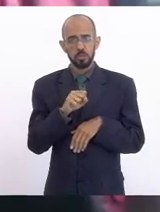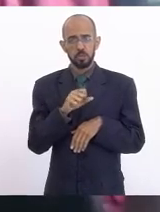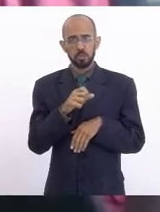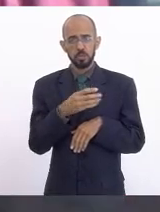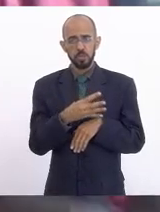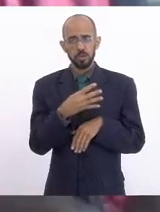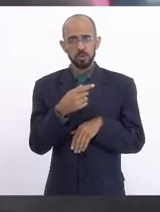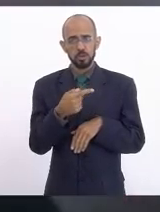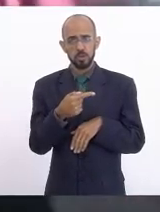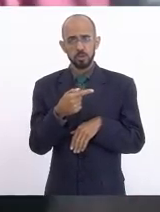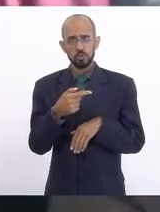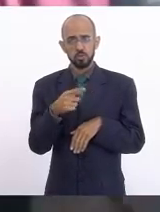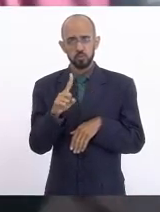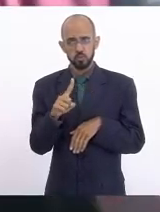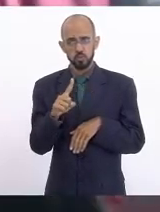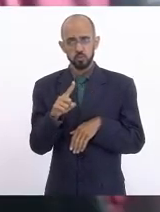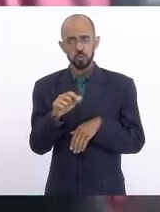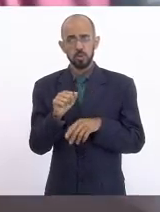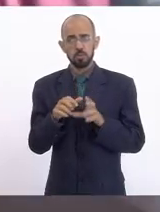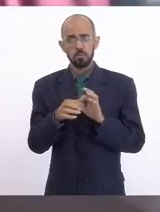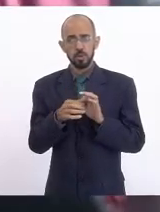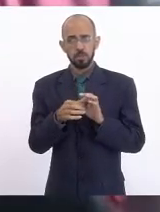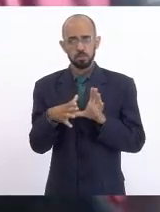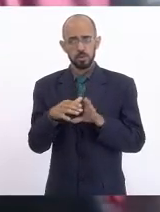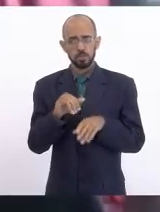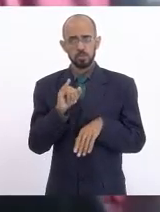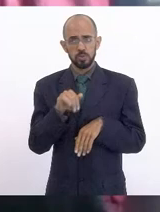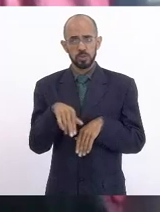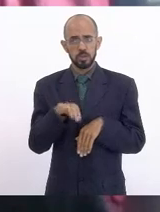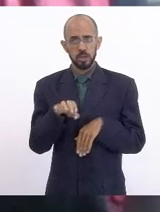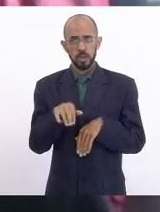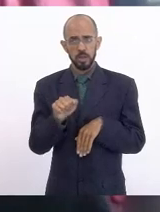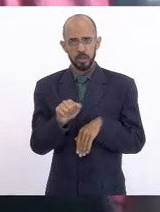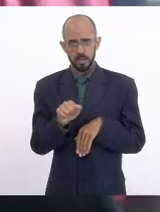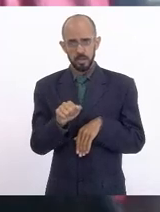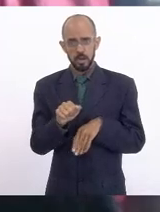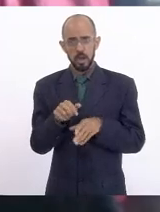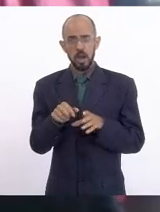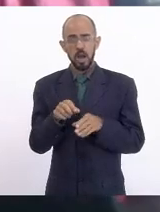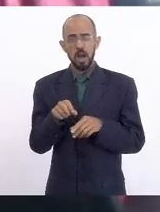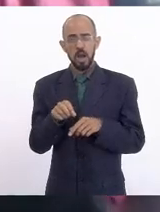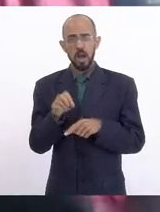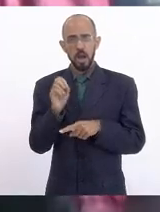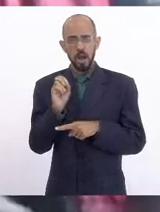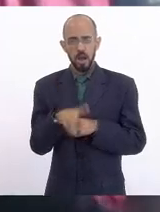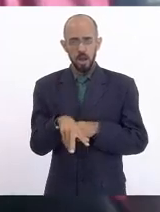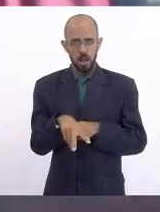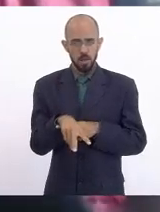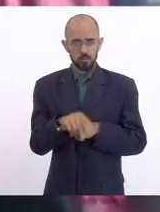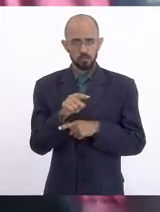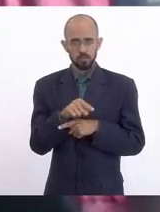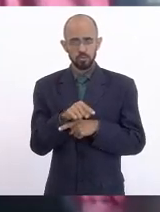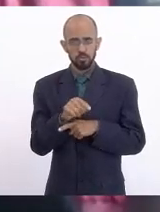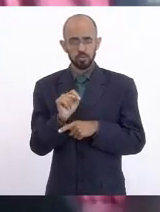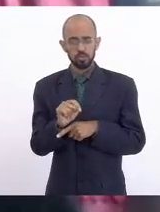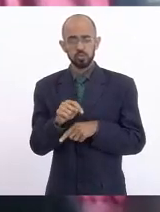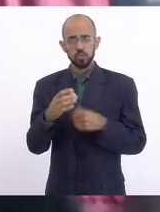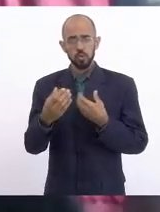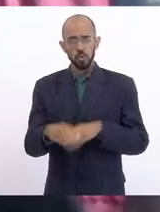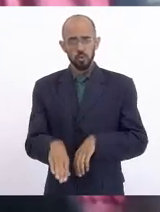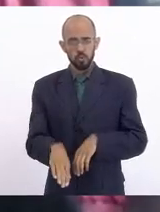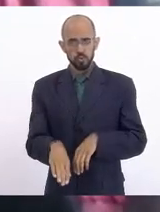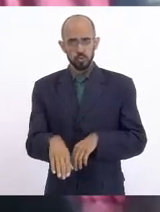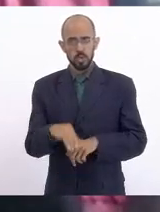é autoriza o governo a contratar os analistas ambientais concursados do ideia a mesma coisa que a gente já